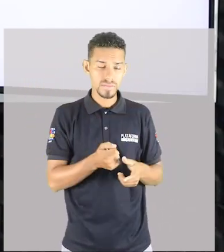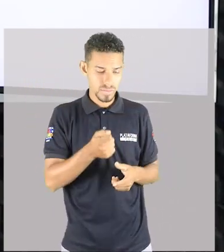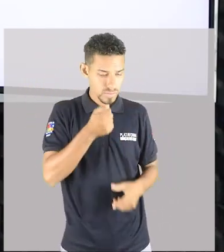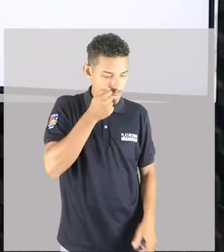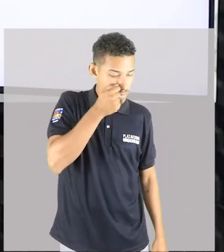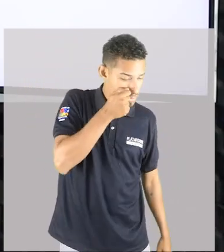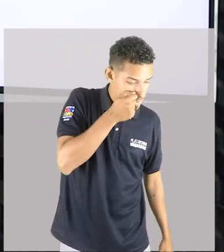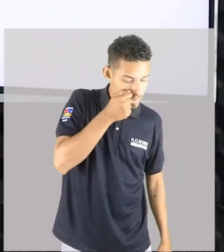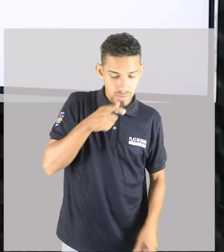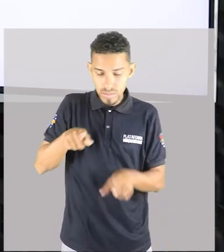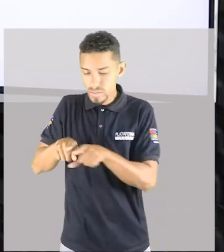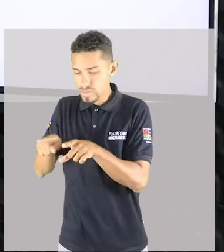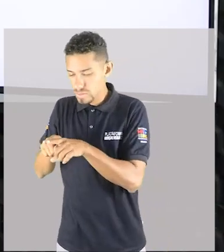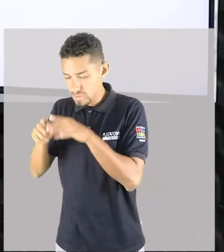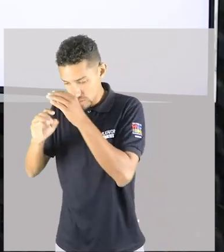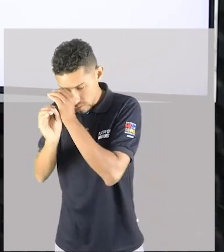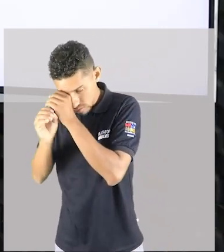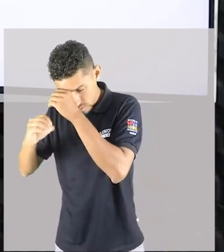e microscópio.